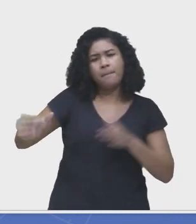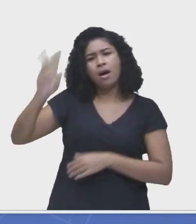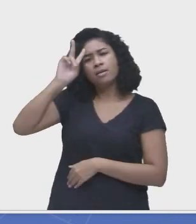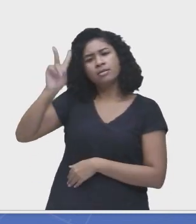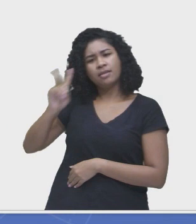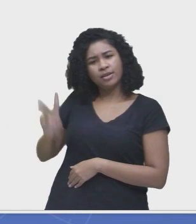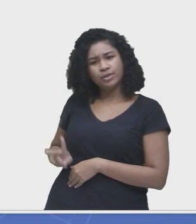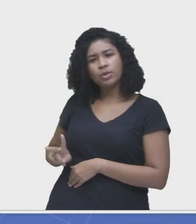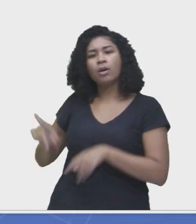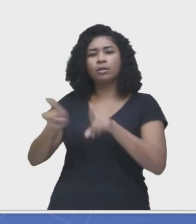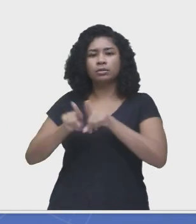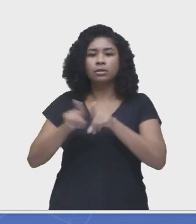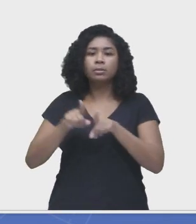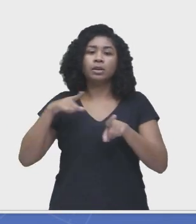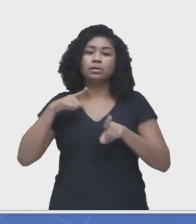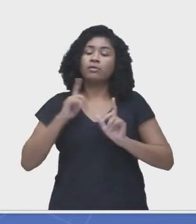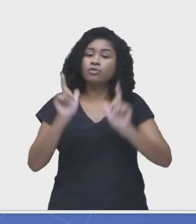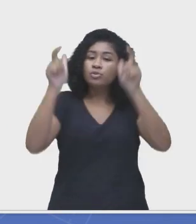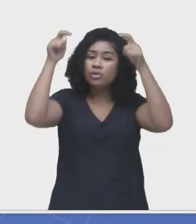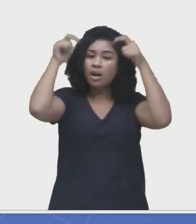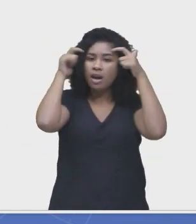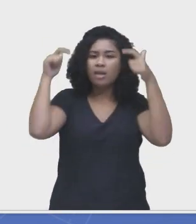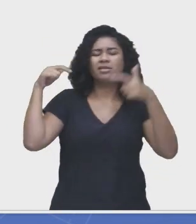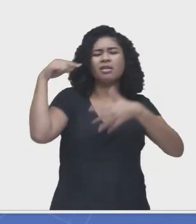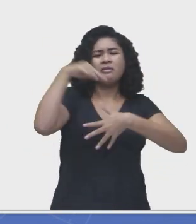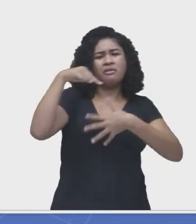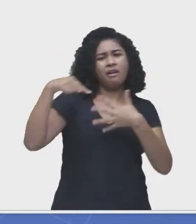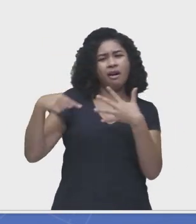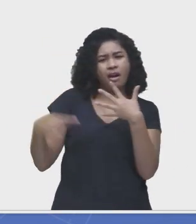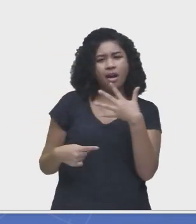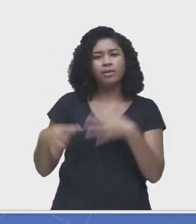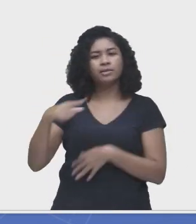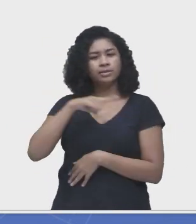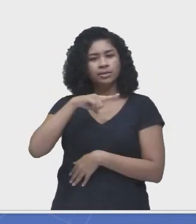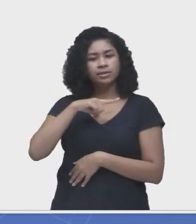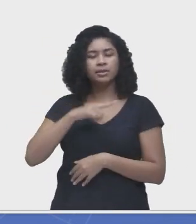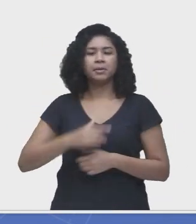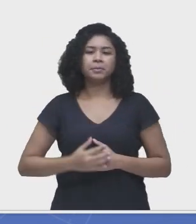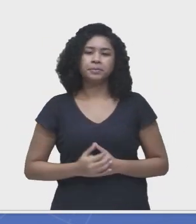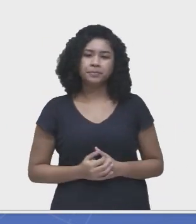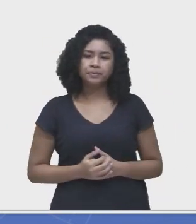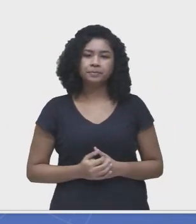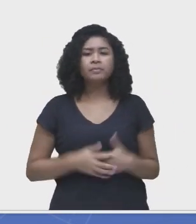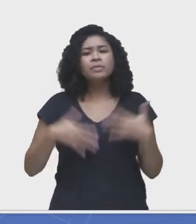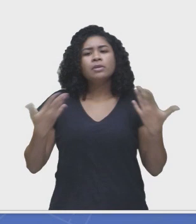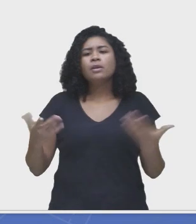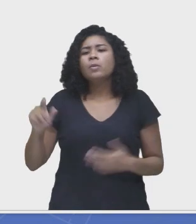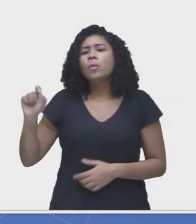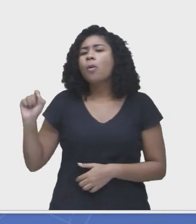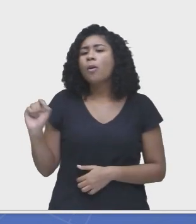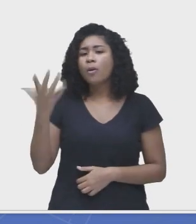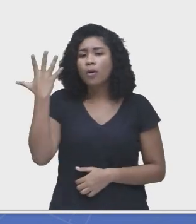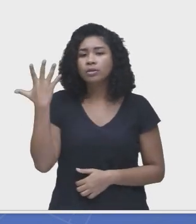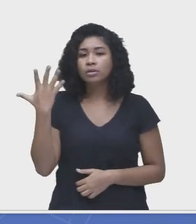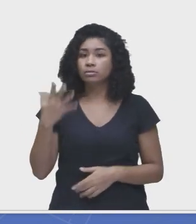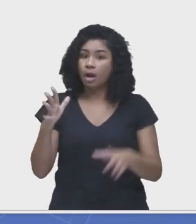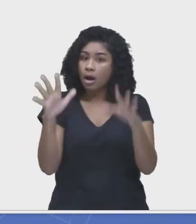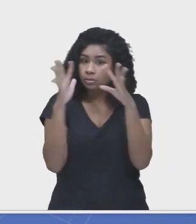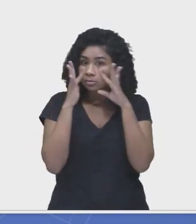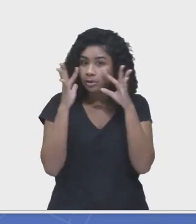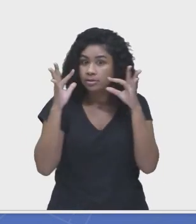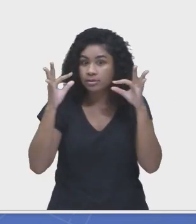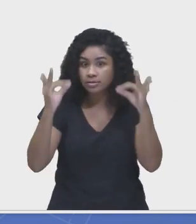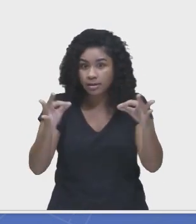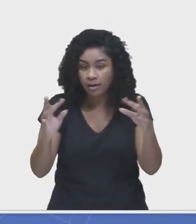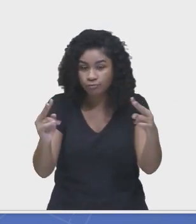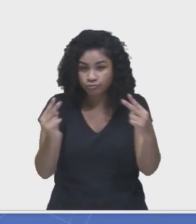era dos reis, com Salomão e Davi, né, também temos Saul. Então, o que vai acontecer? Prestem muita atenção aí. Por que